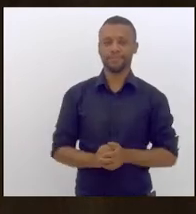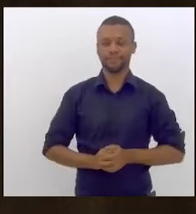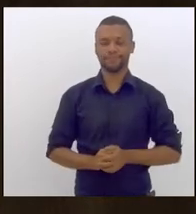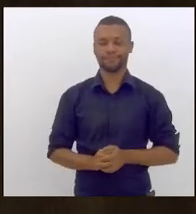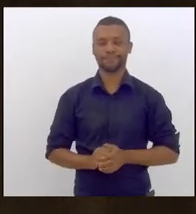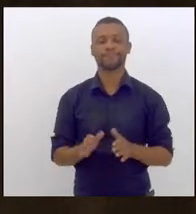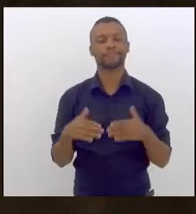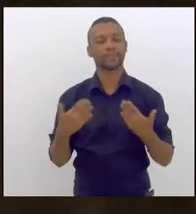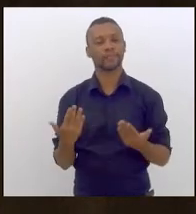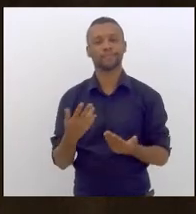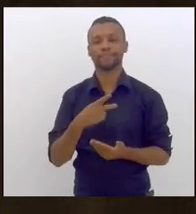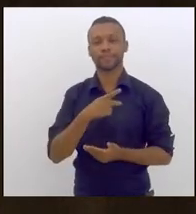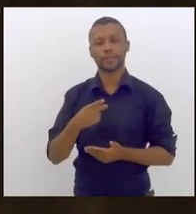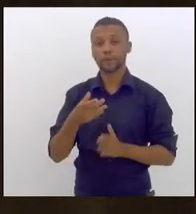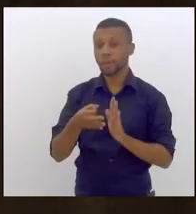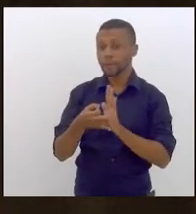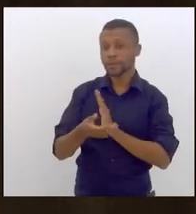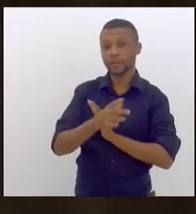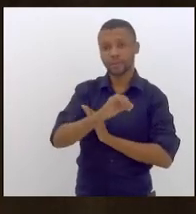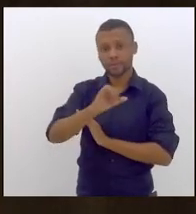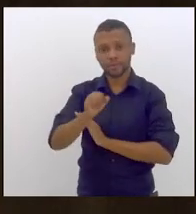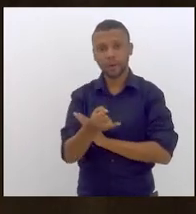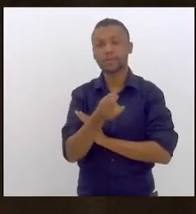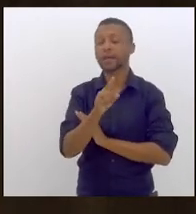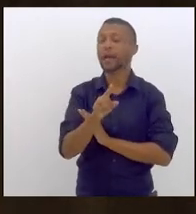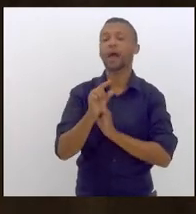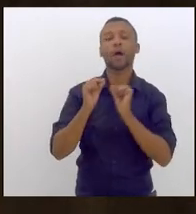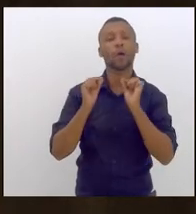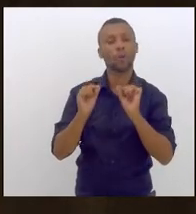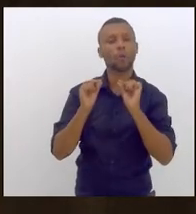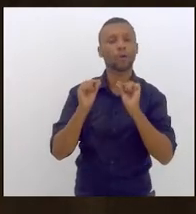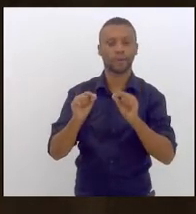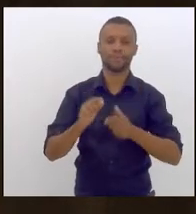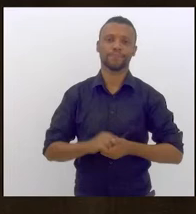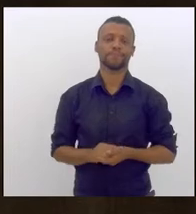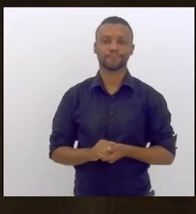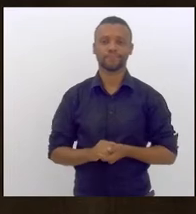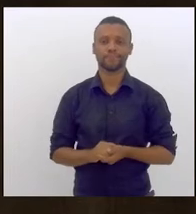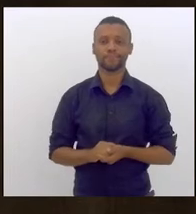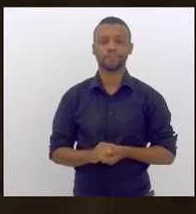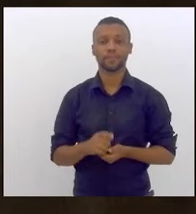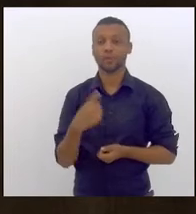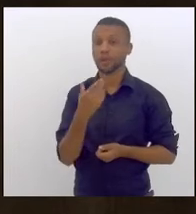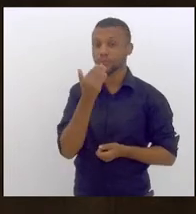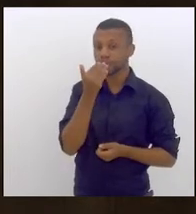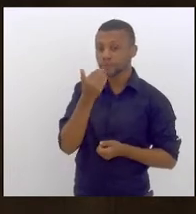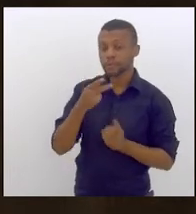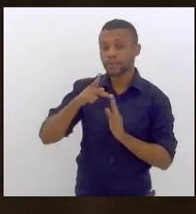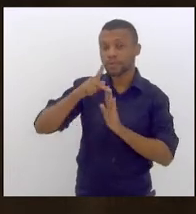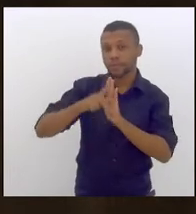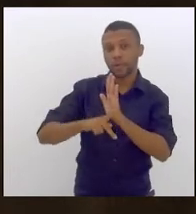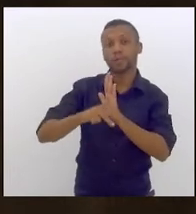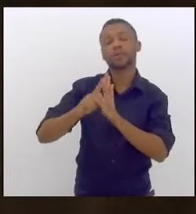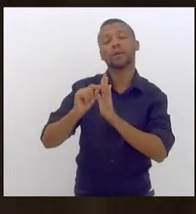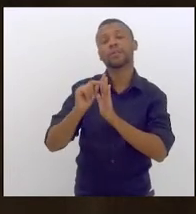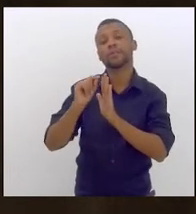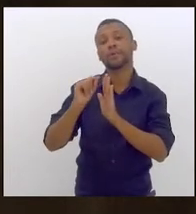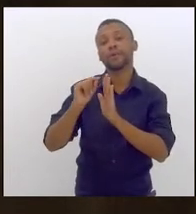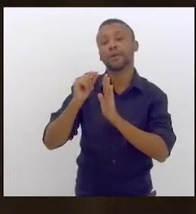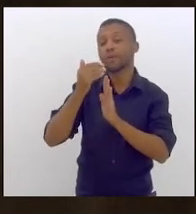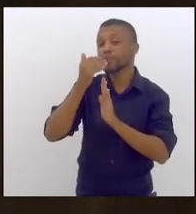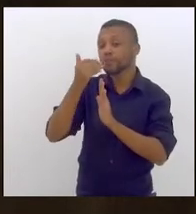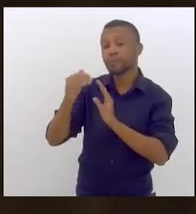o parecer da comissão da CCJ é a seguinte: nós solicitamos que esse projeto seja remetido à